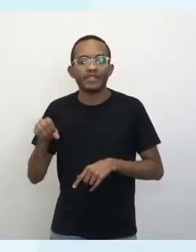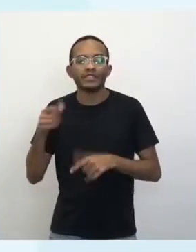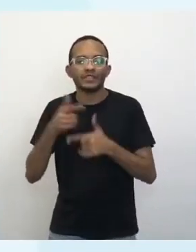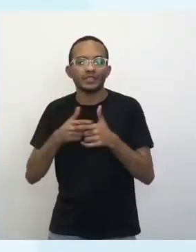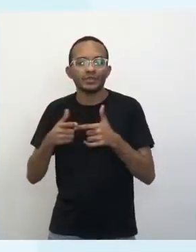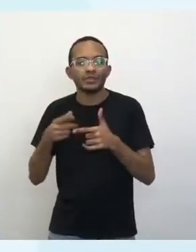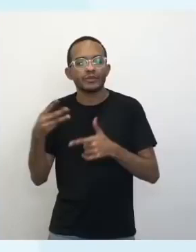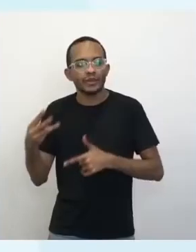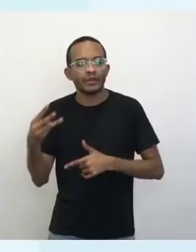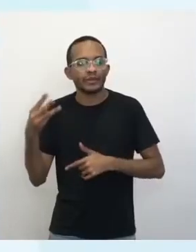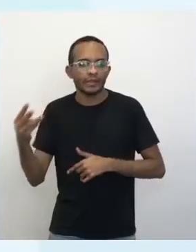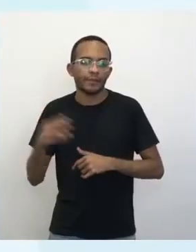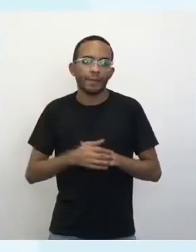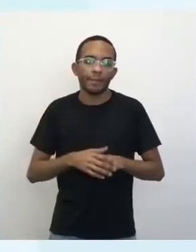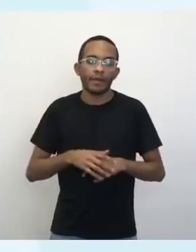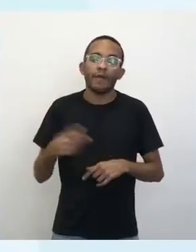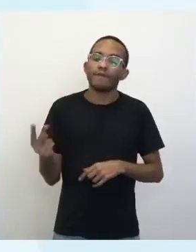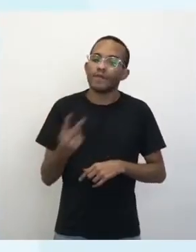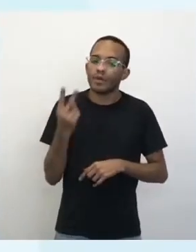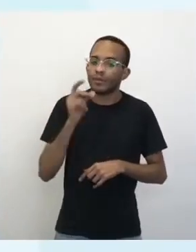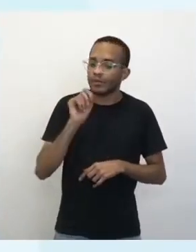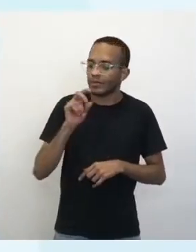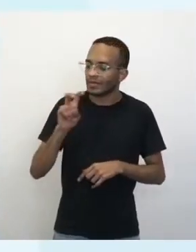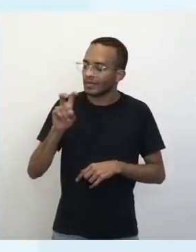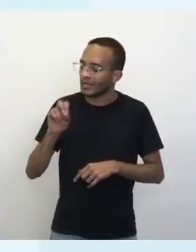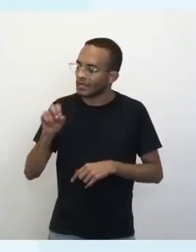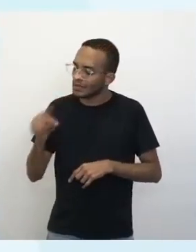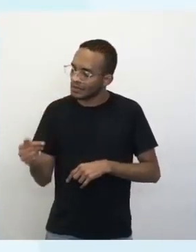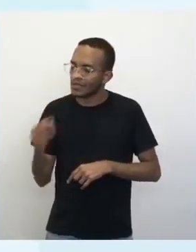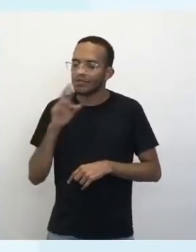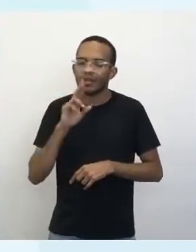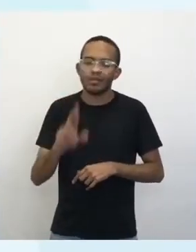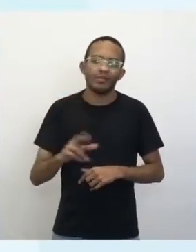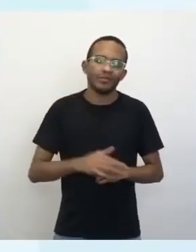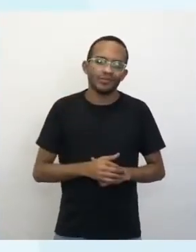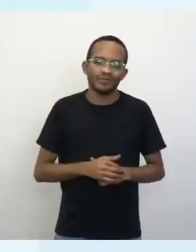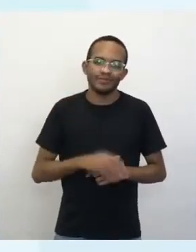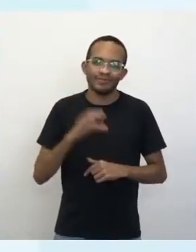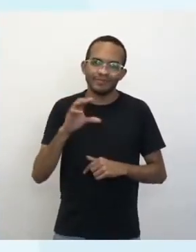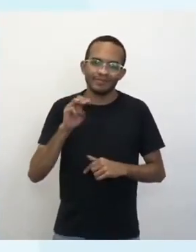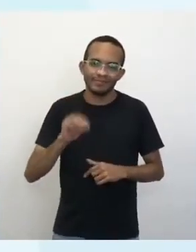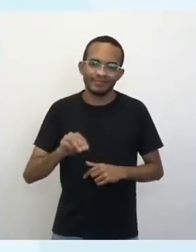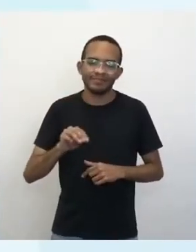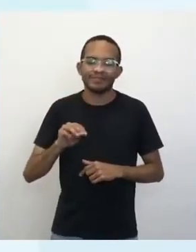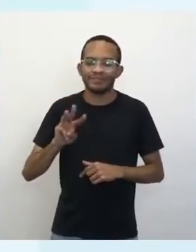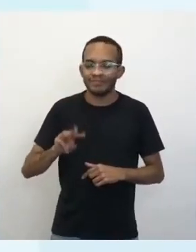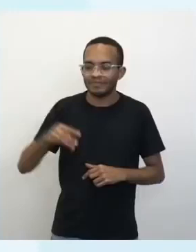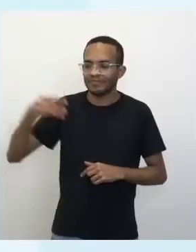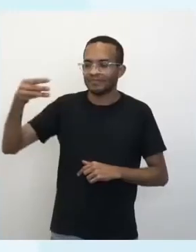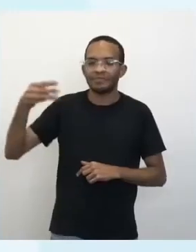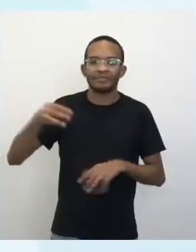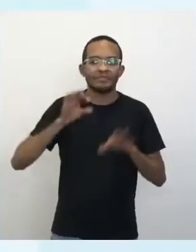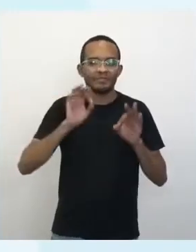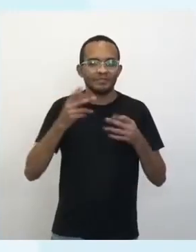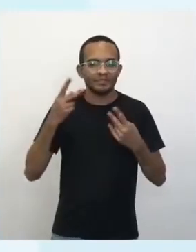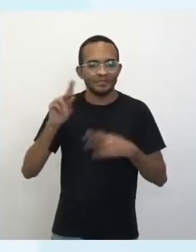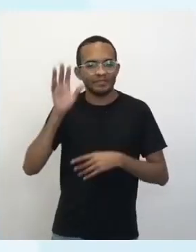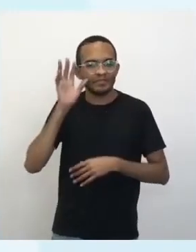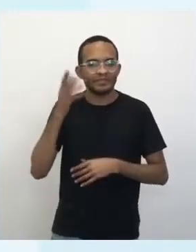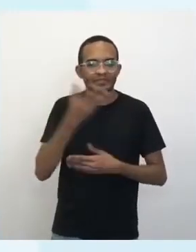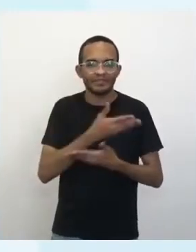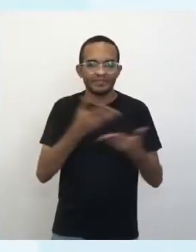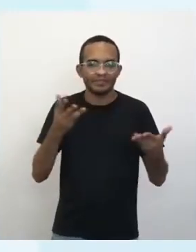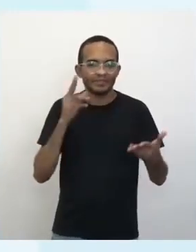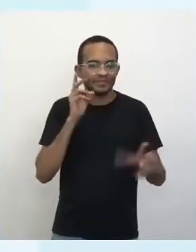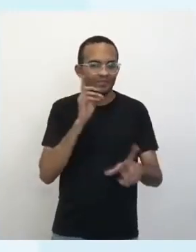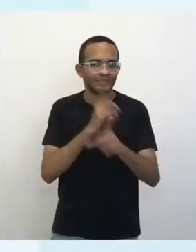vamos encontrar que o volume dá 507 centímetros cúbicos. Então, está aqui a resolução para